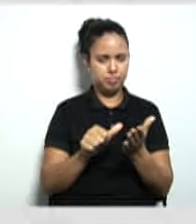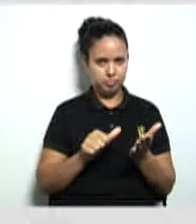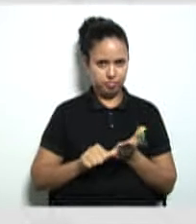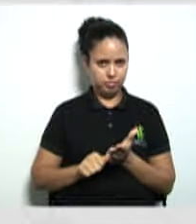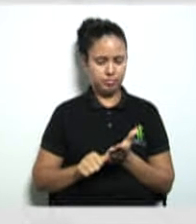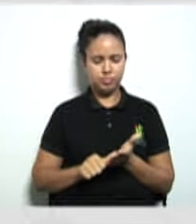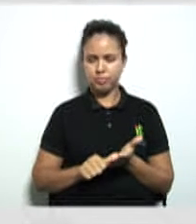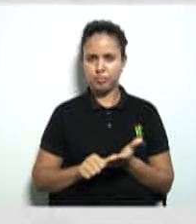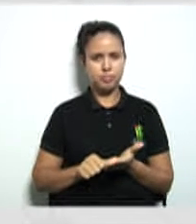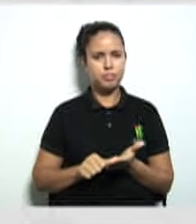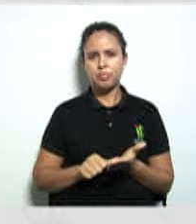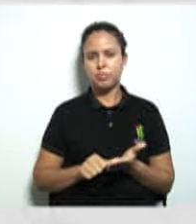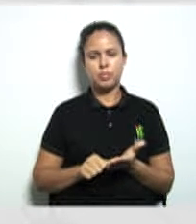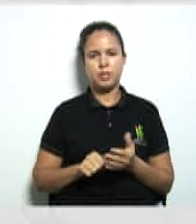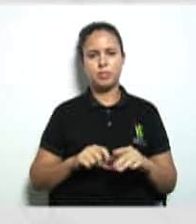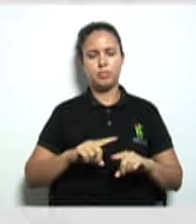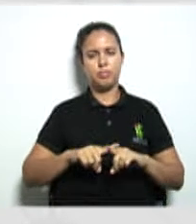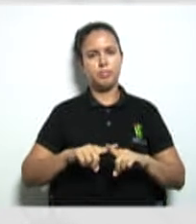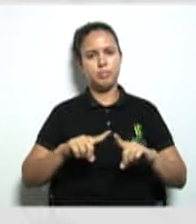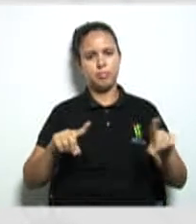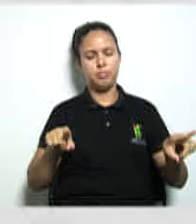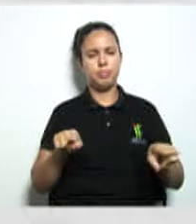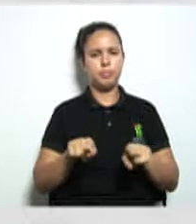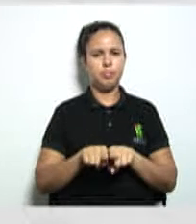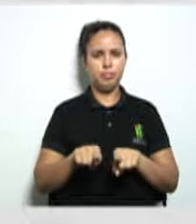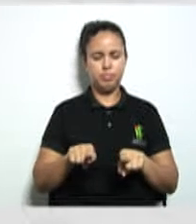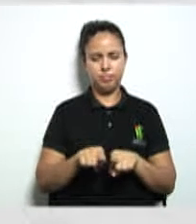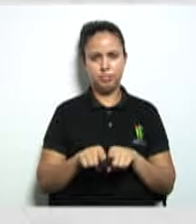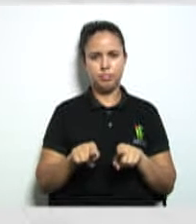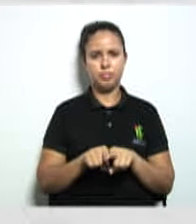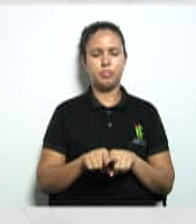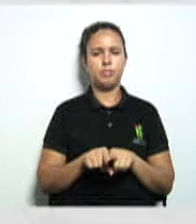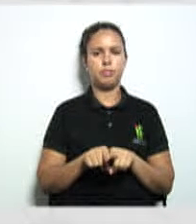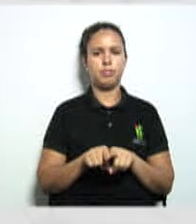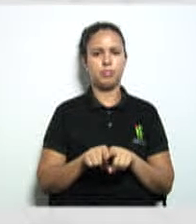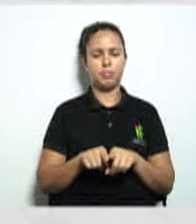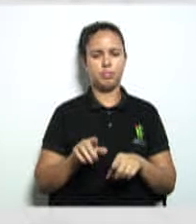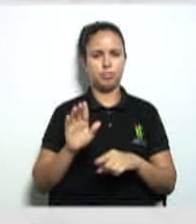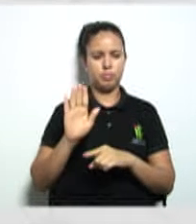cooperados, mas também essa